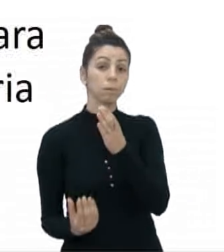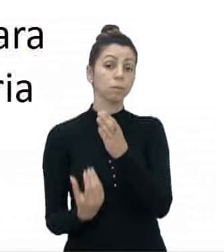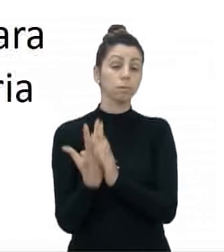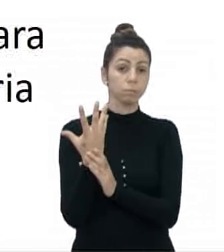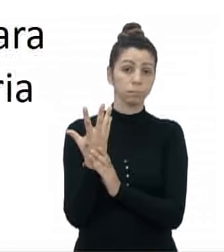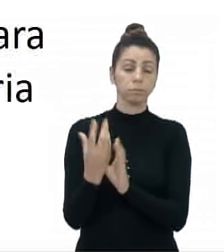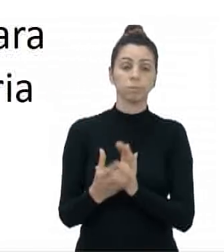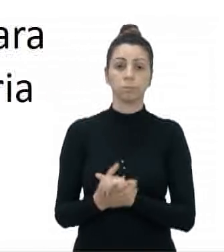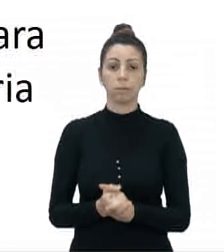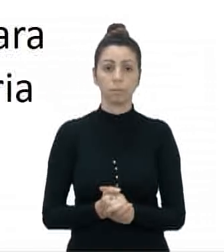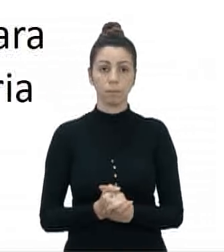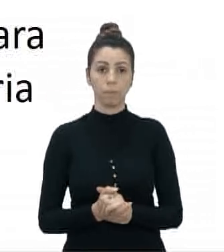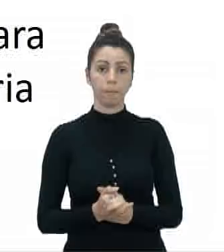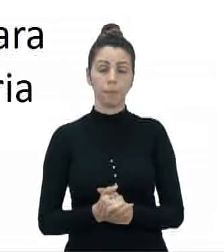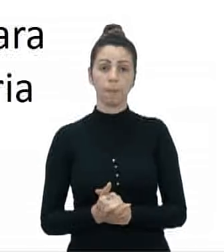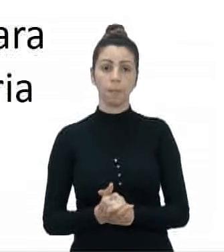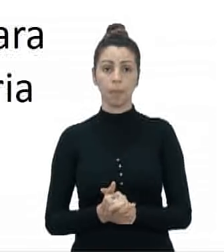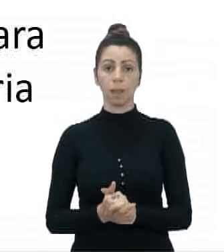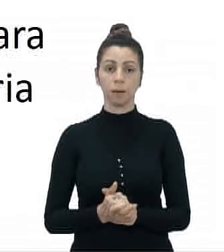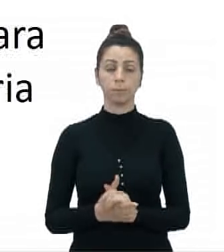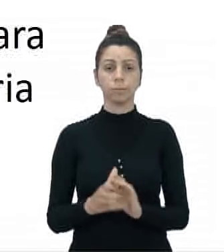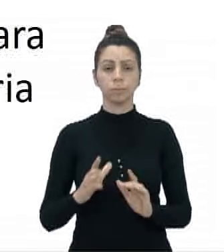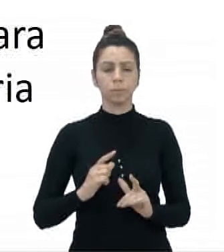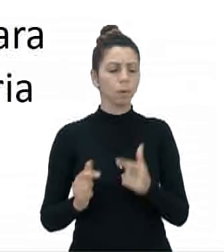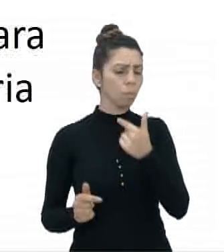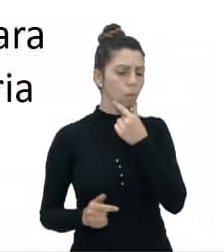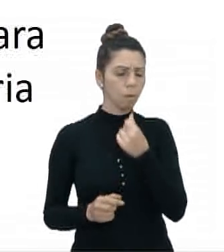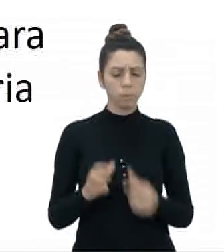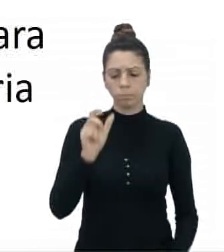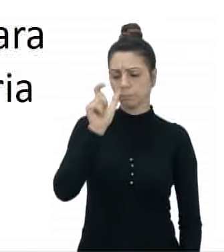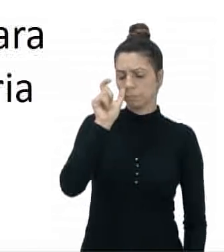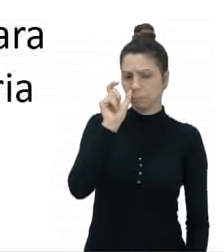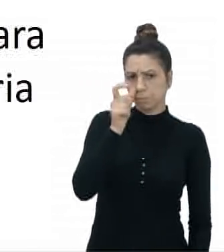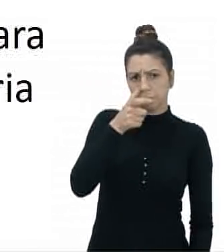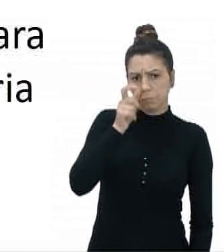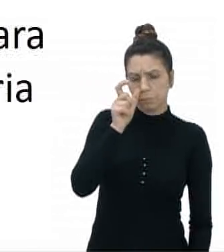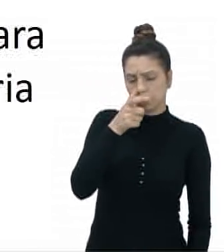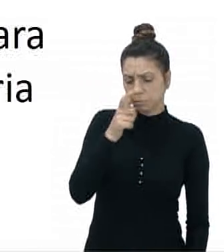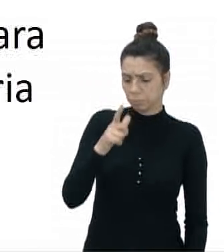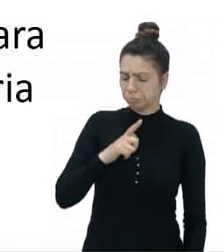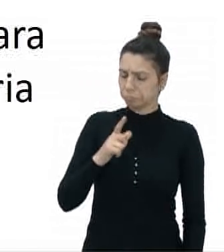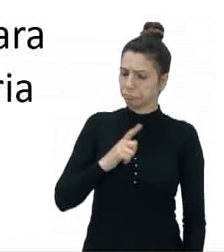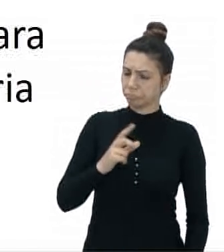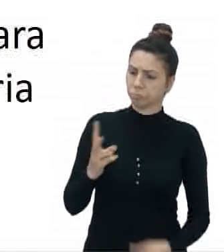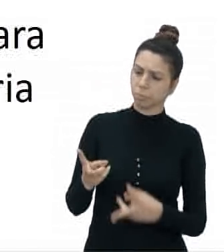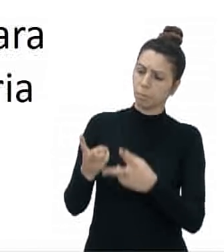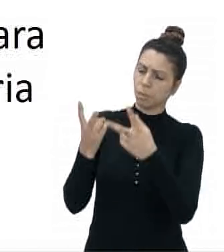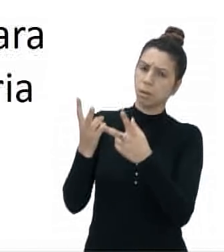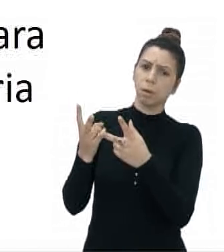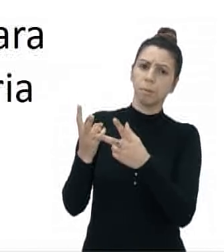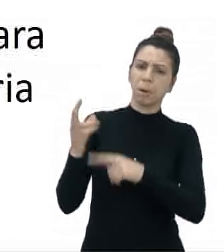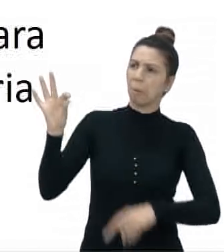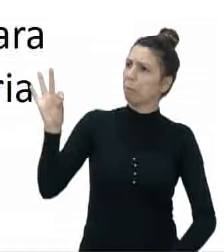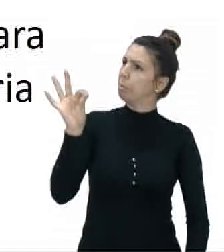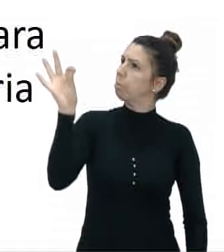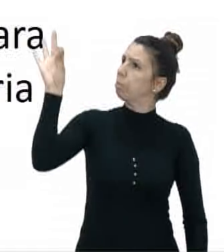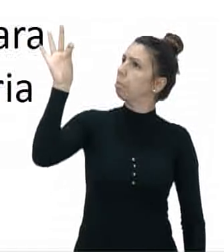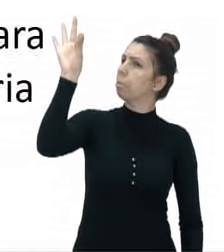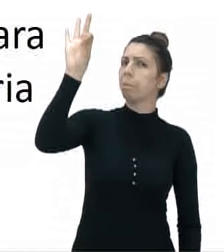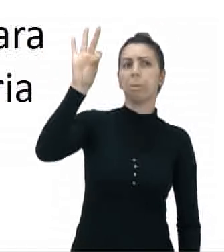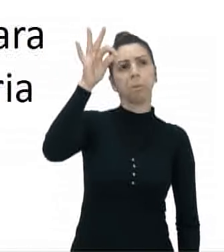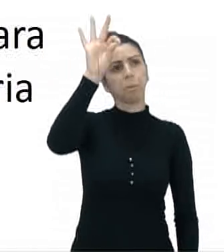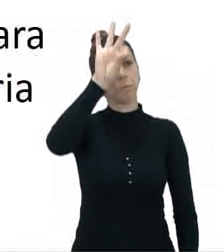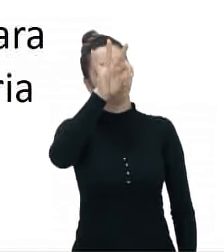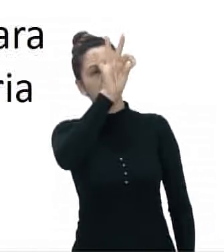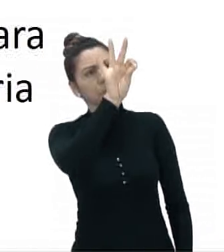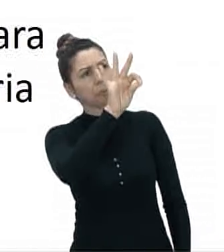também. Um certo dia, Descartes notou que havia uma mosca voando no teto. Ele ficou